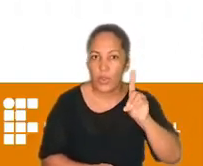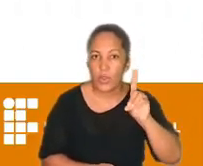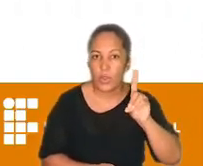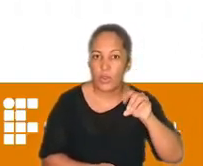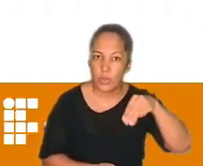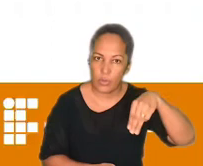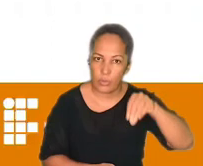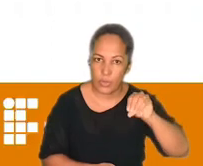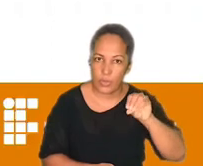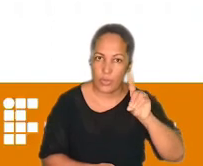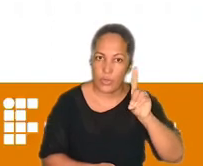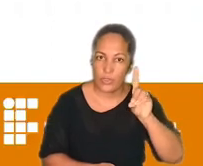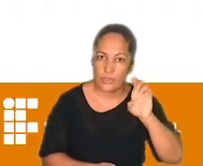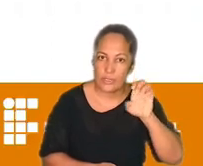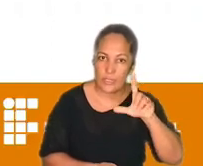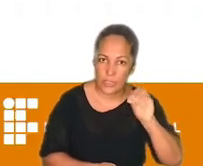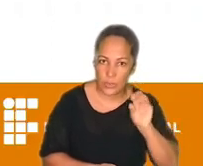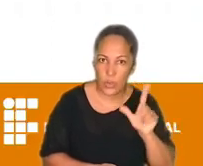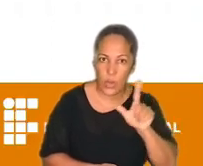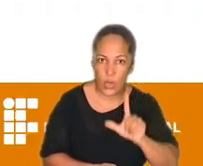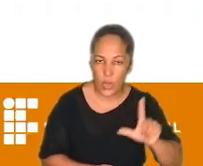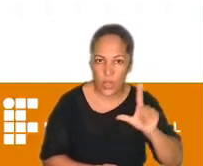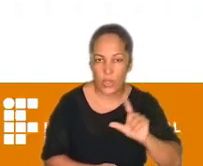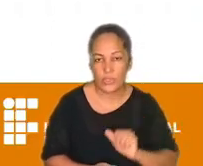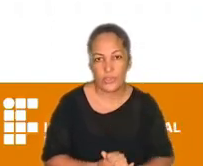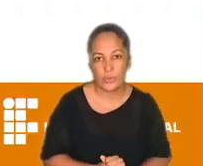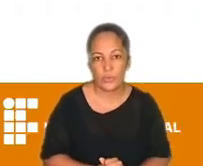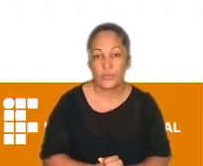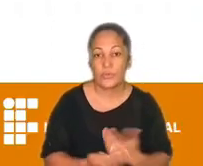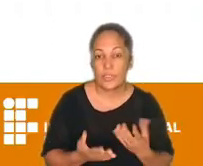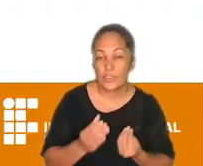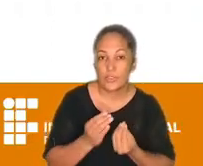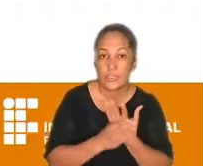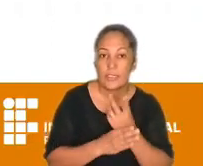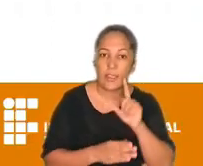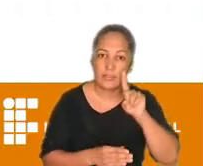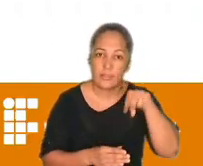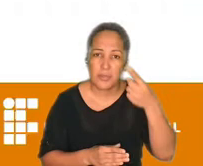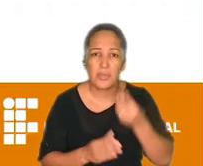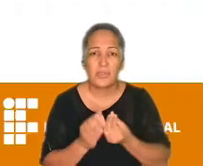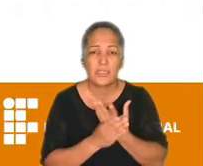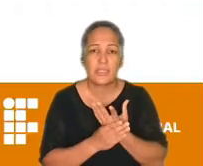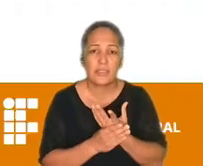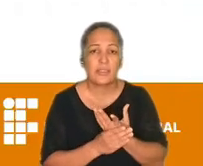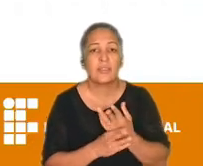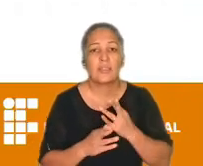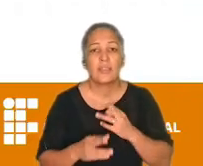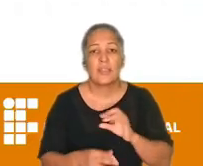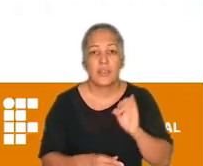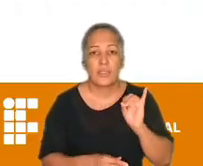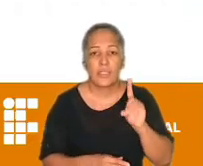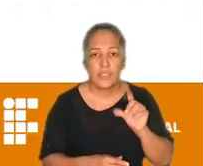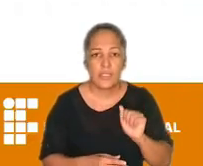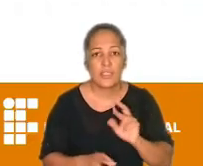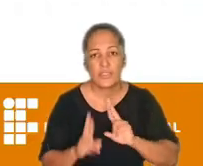nosso diagrama de entidade de relacionamento é criado, depois a gente cria o diagrama de entidade de relacionamento, que a gente vai começar a identificar as